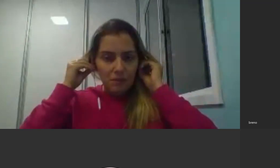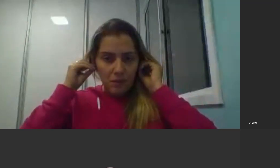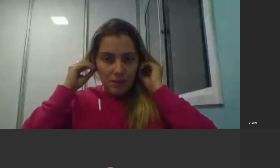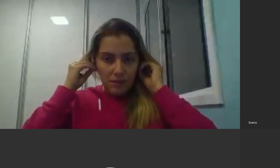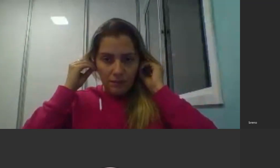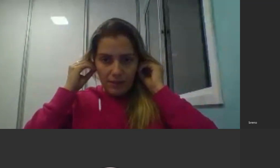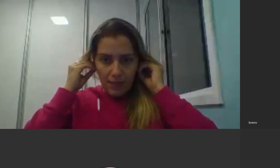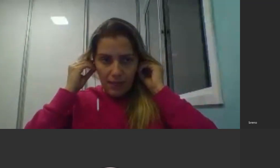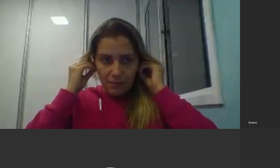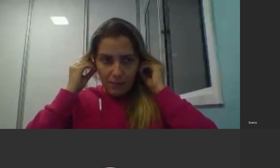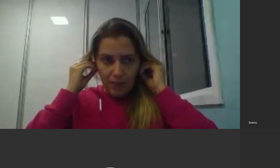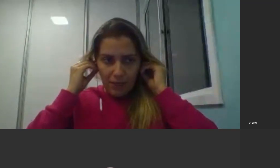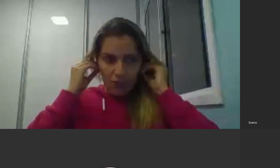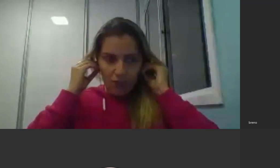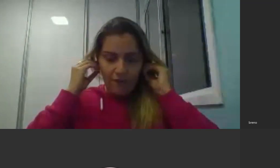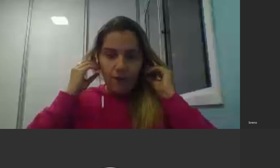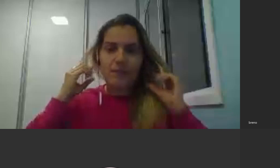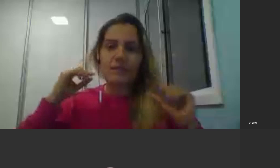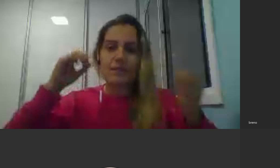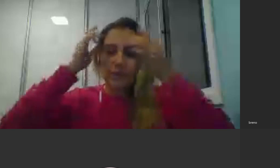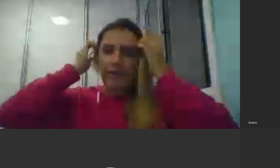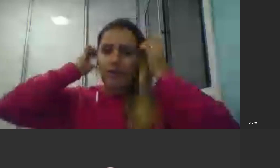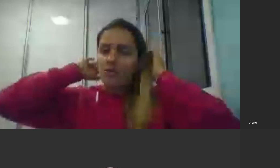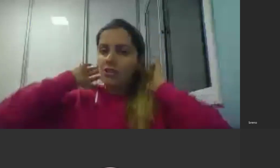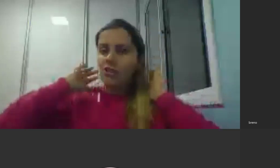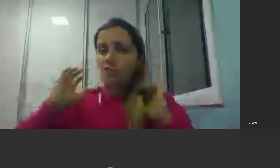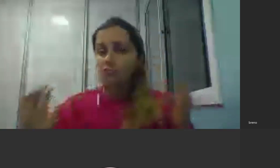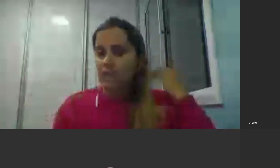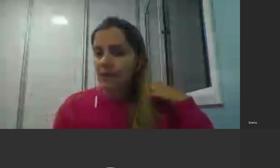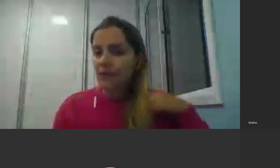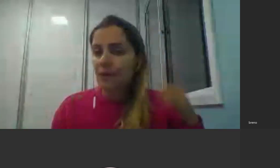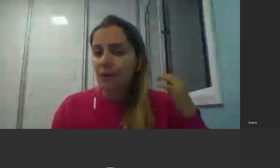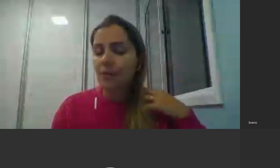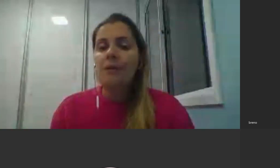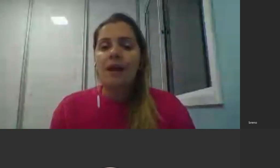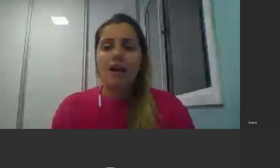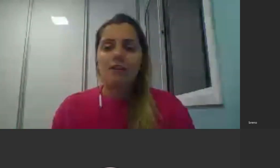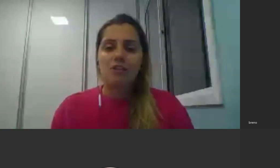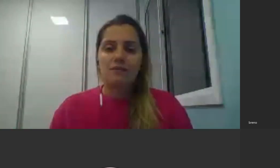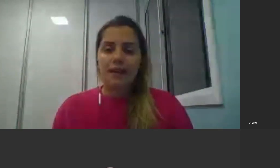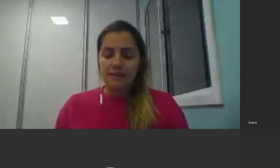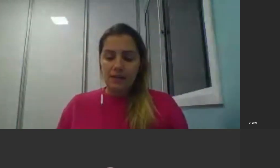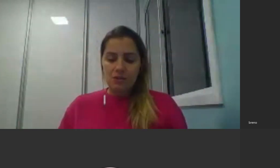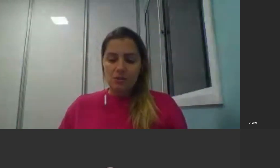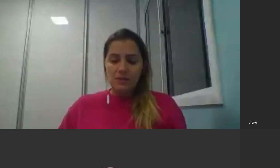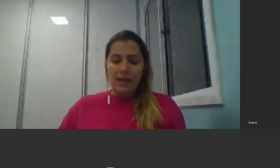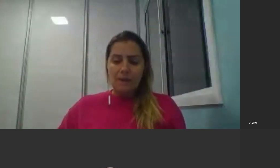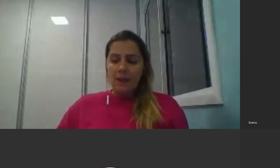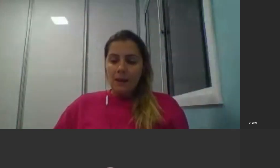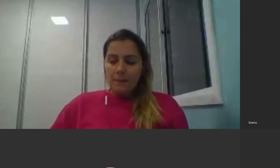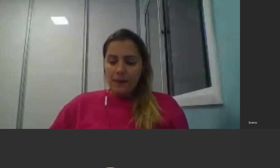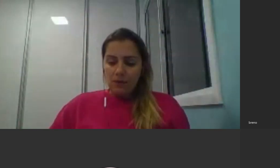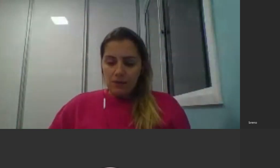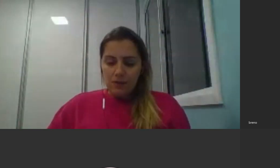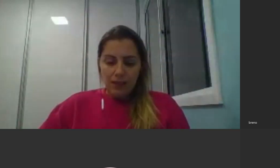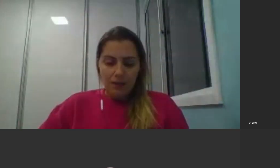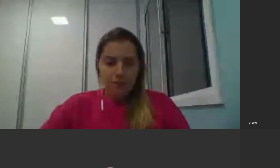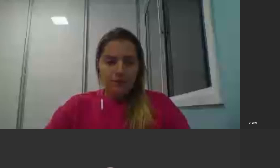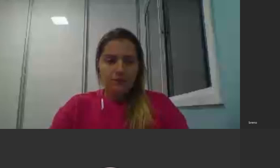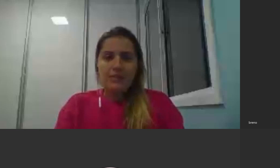esclarecer algumas coisas com vocês, porque a gente já vai começar a trabalhar no dia de hoje dessa forma. A gente vai aí se ajustar